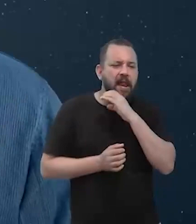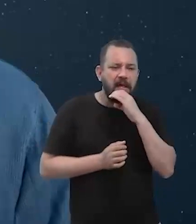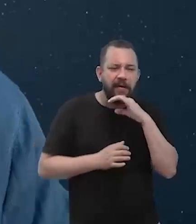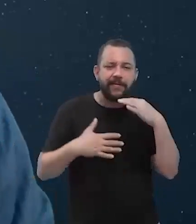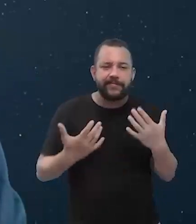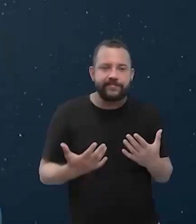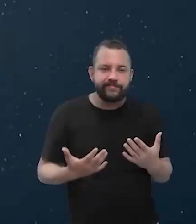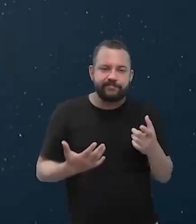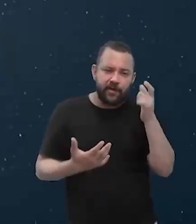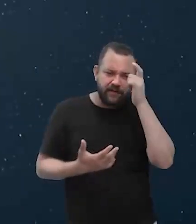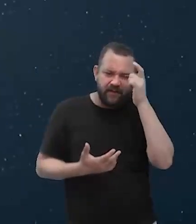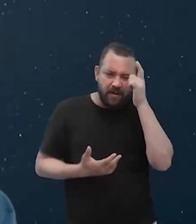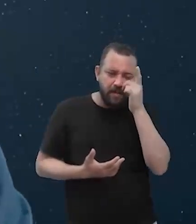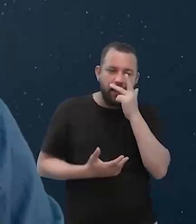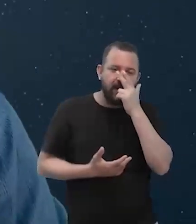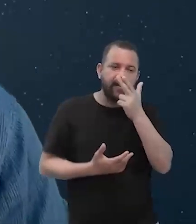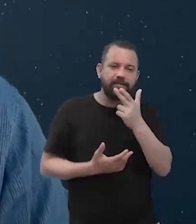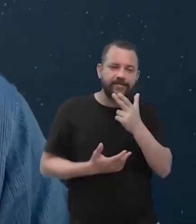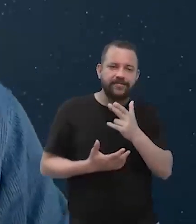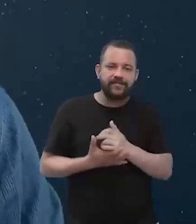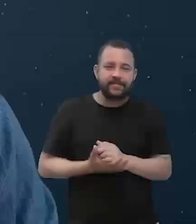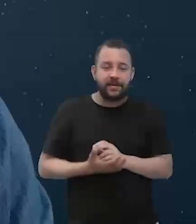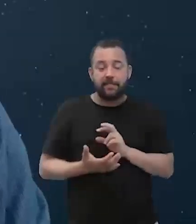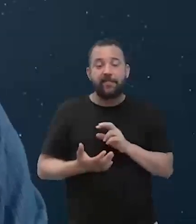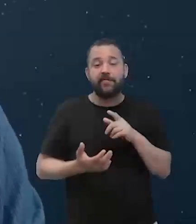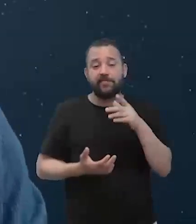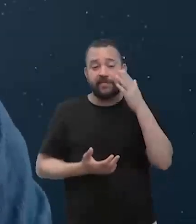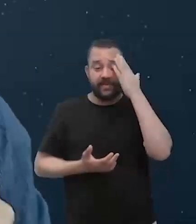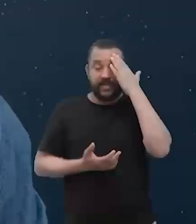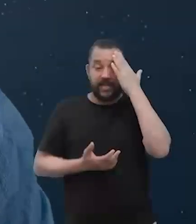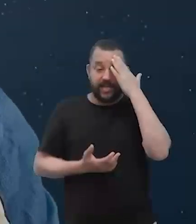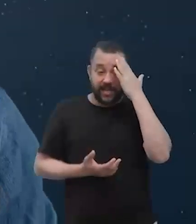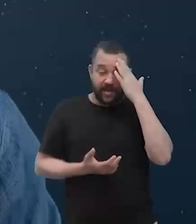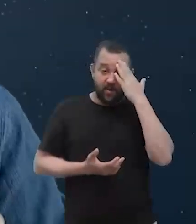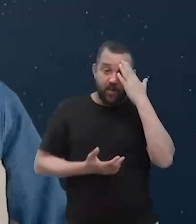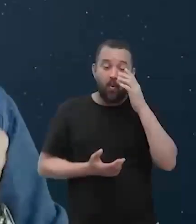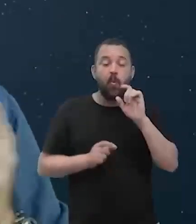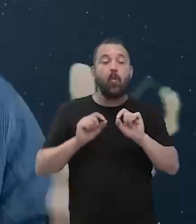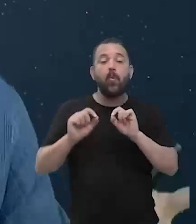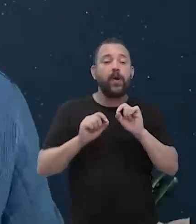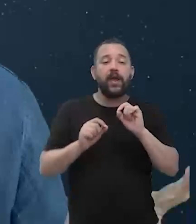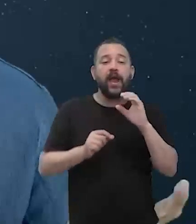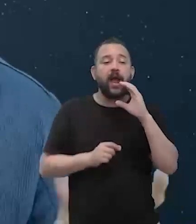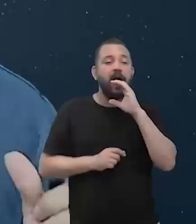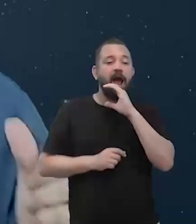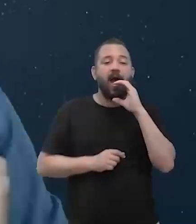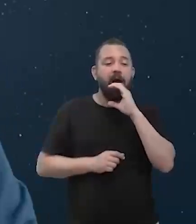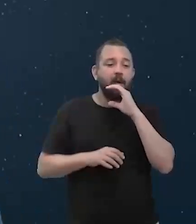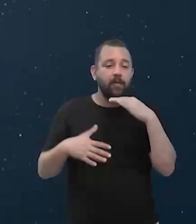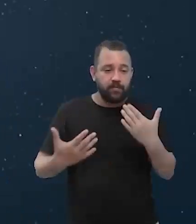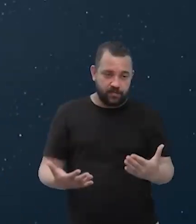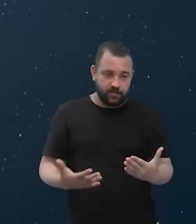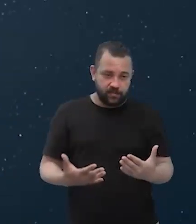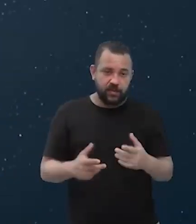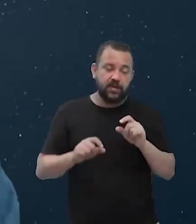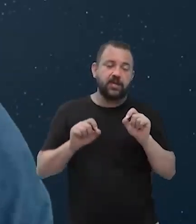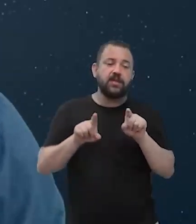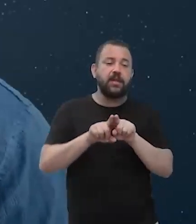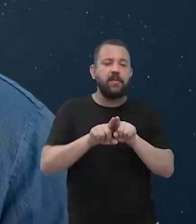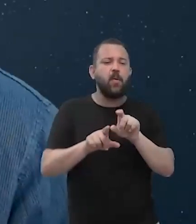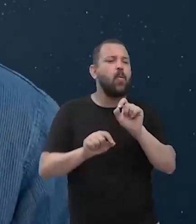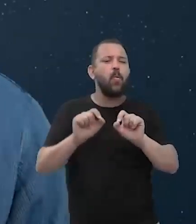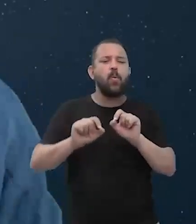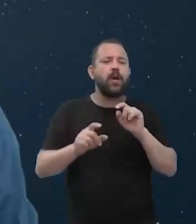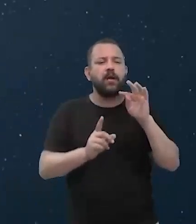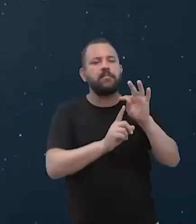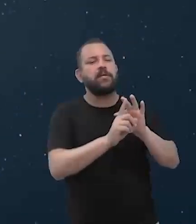garotinho, nós vamos aqui entender definitivamente o que é calor, tá bom? E também o que é temperatura e deixar isso claro para